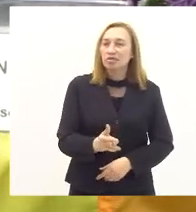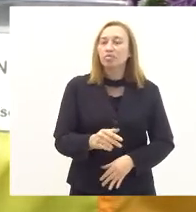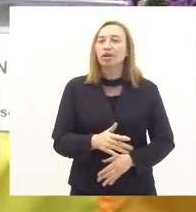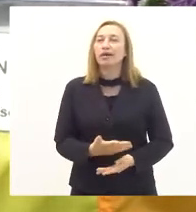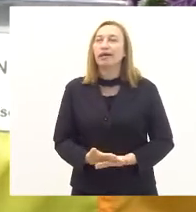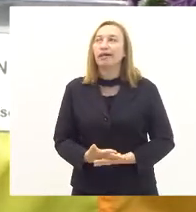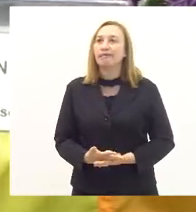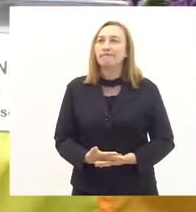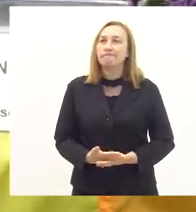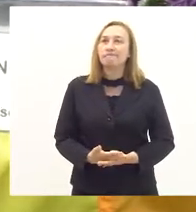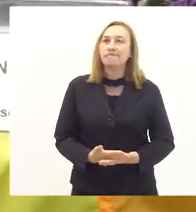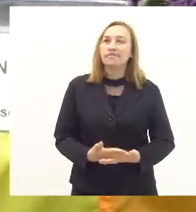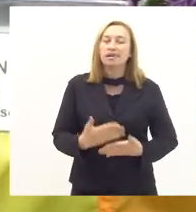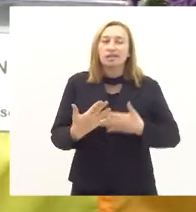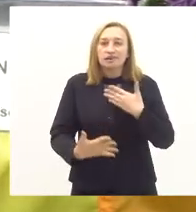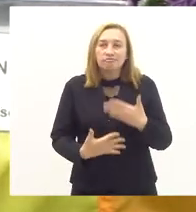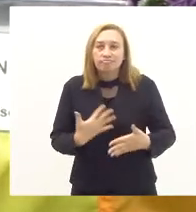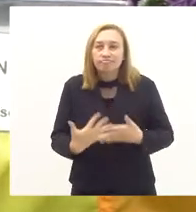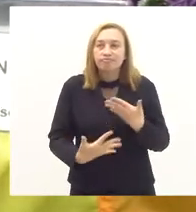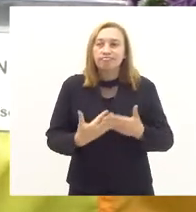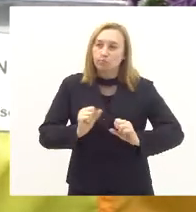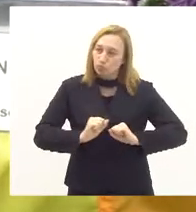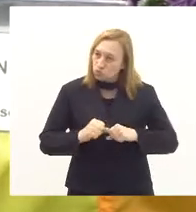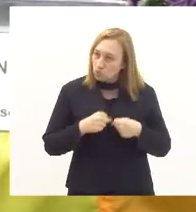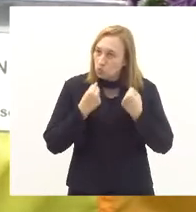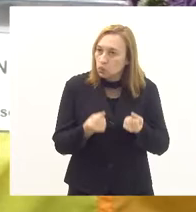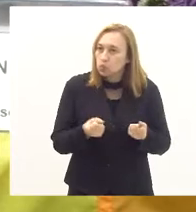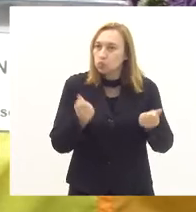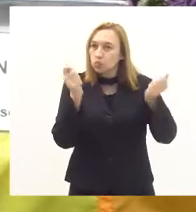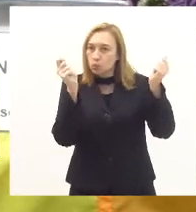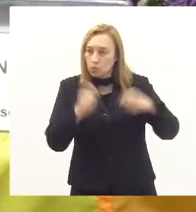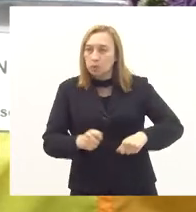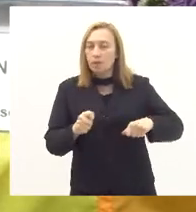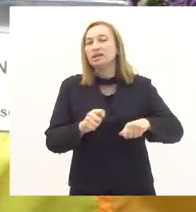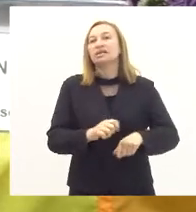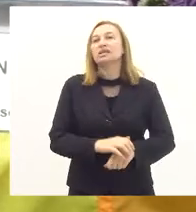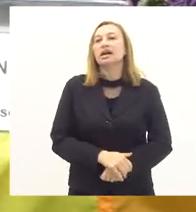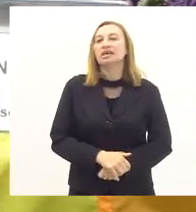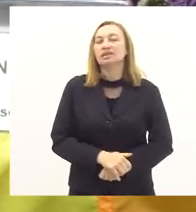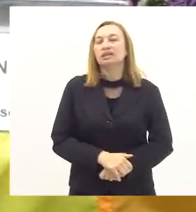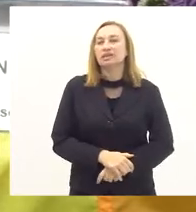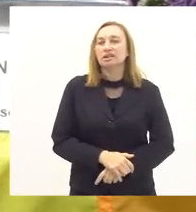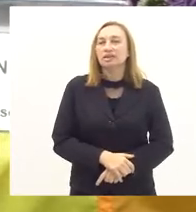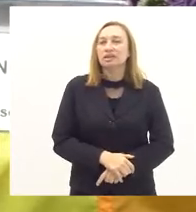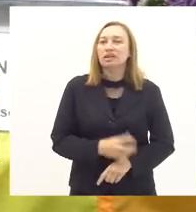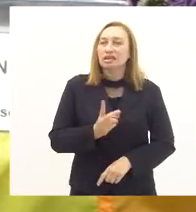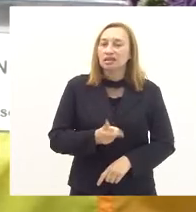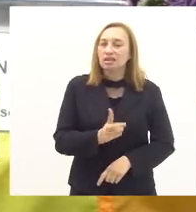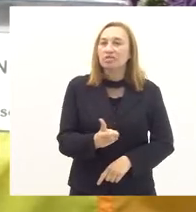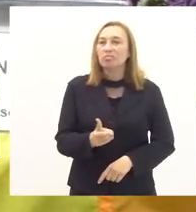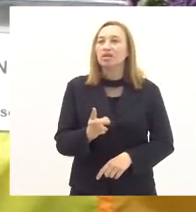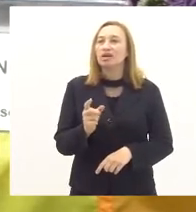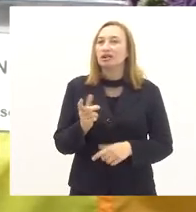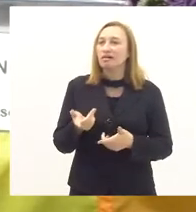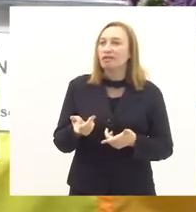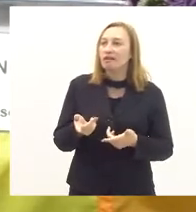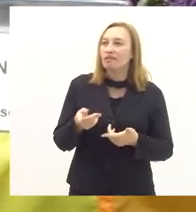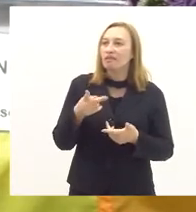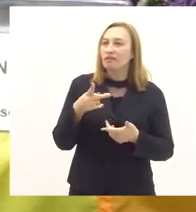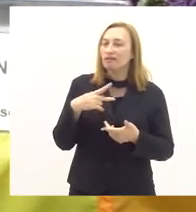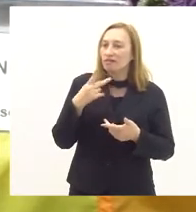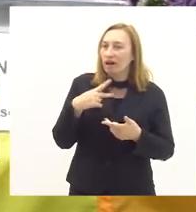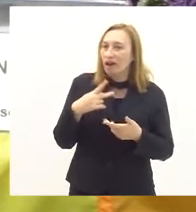muita diplomacia, com muita capacidade de resolução, ela sempre questionava tudo com